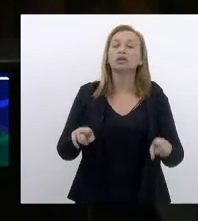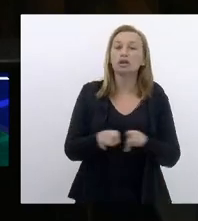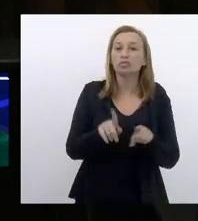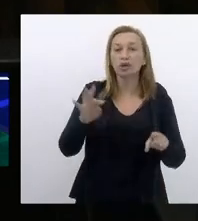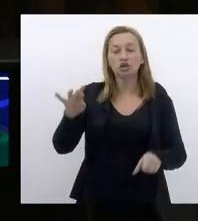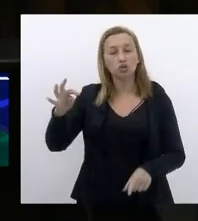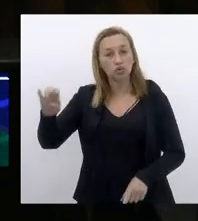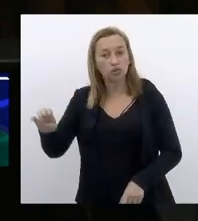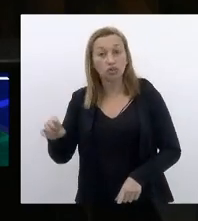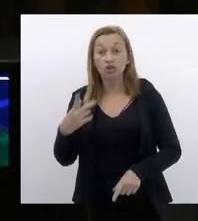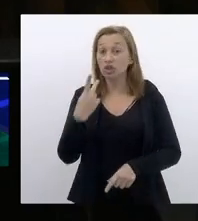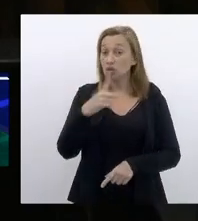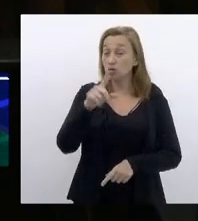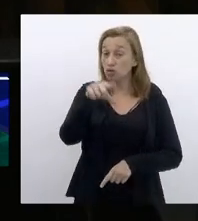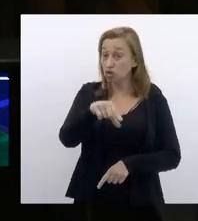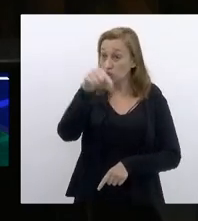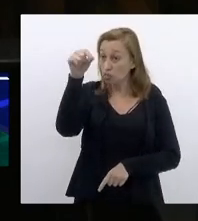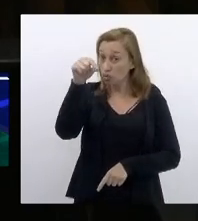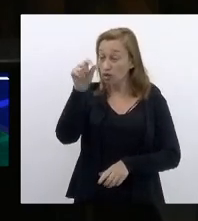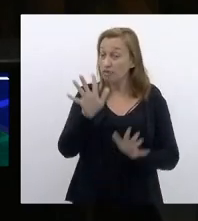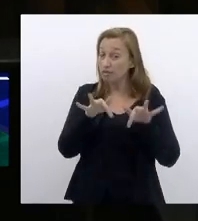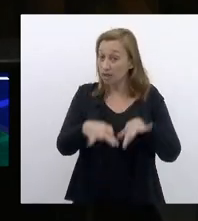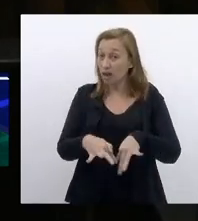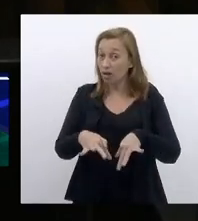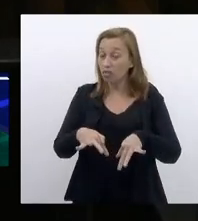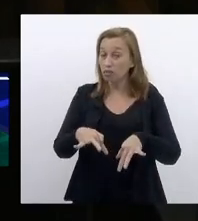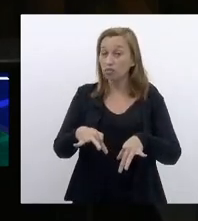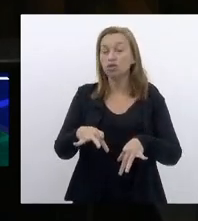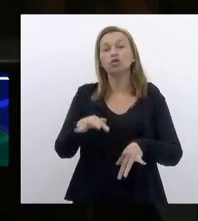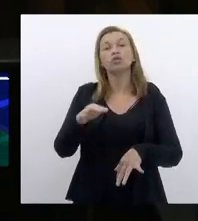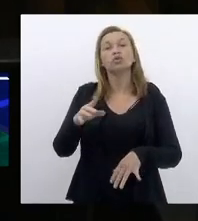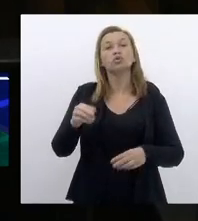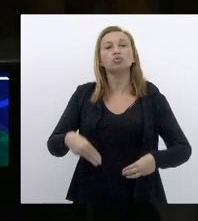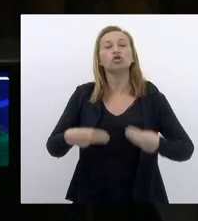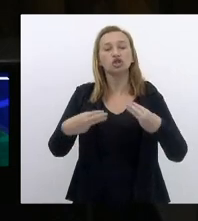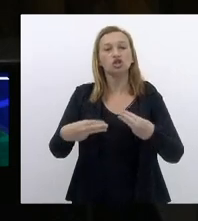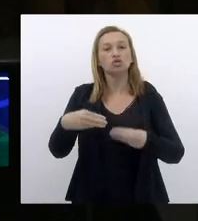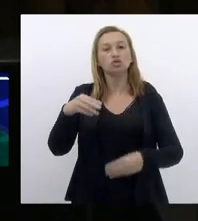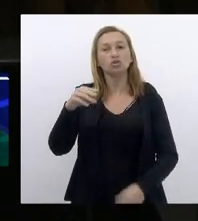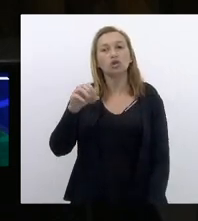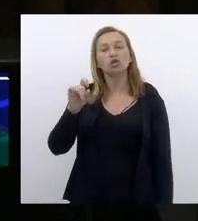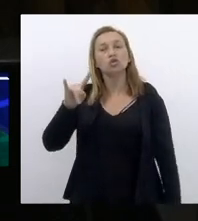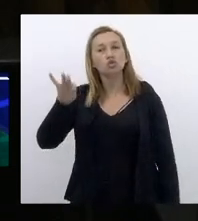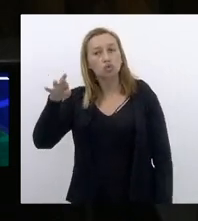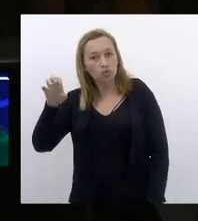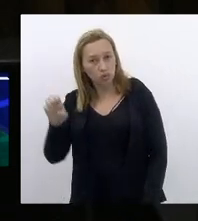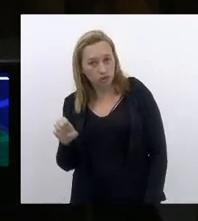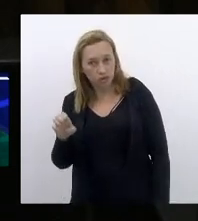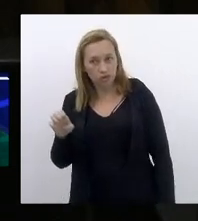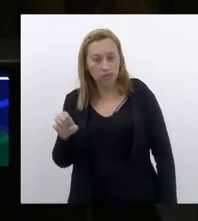em suas decisões, na decisão final do ministro Fux, disse que o sistema